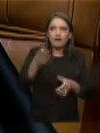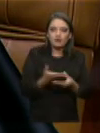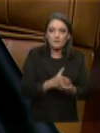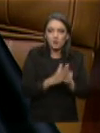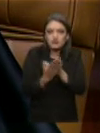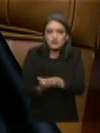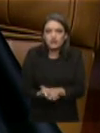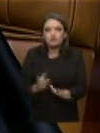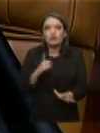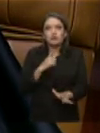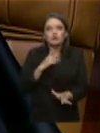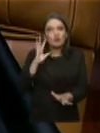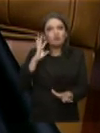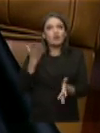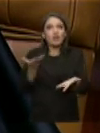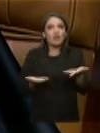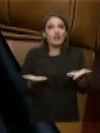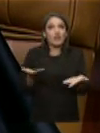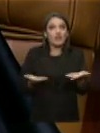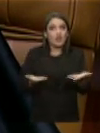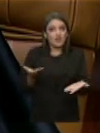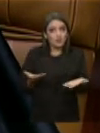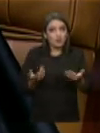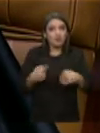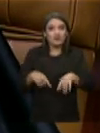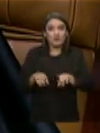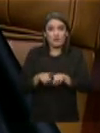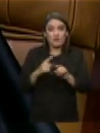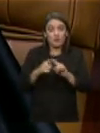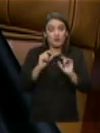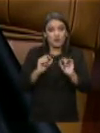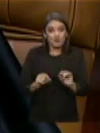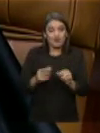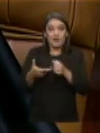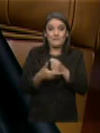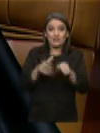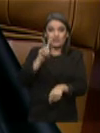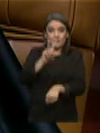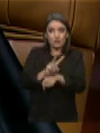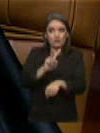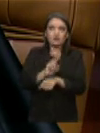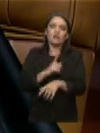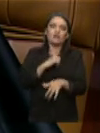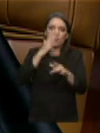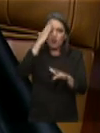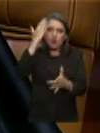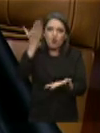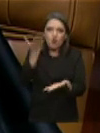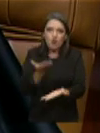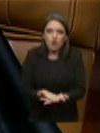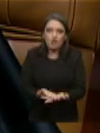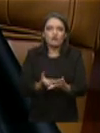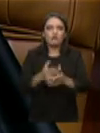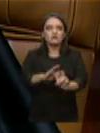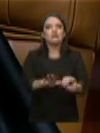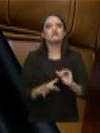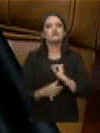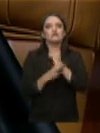de equilíbrio, ainda mais considerando que a base da proteção da confiança na estabilidade das